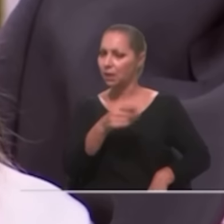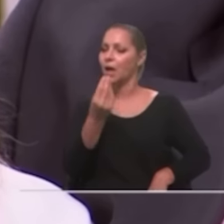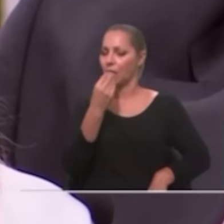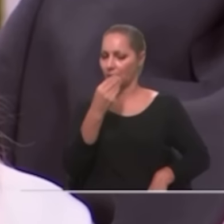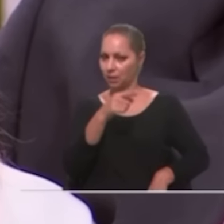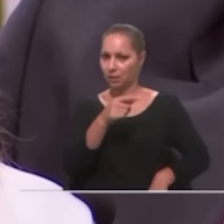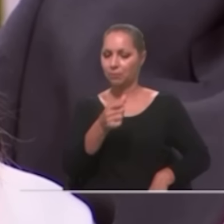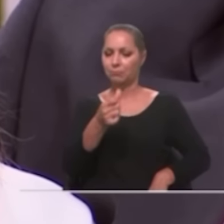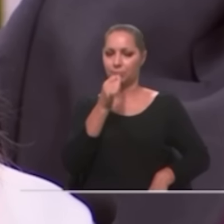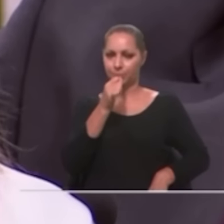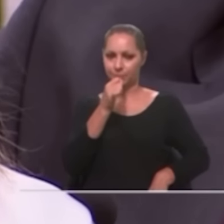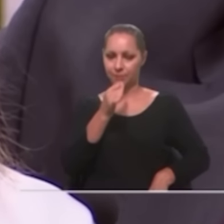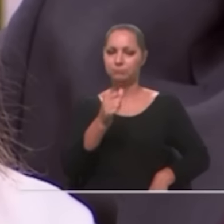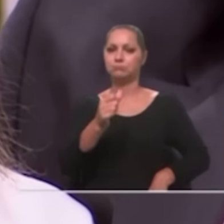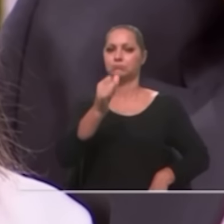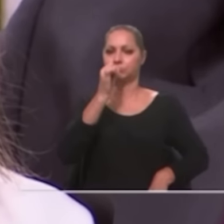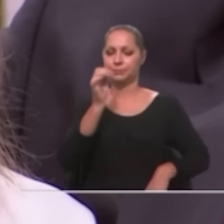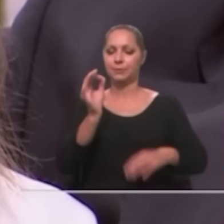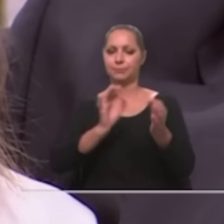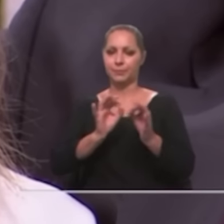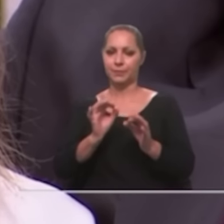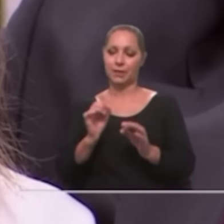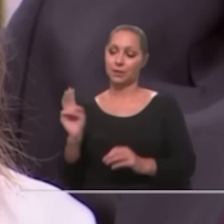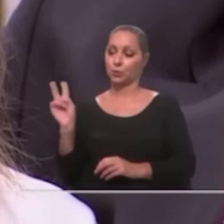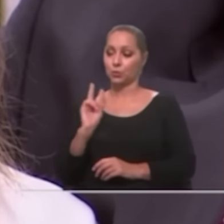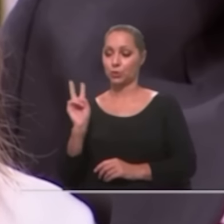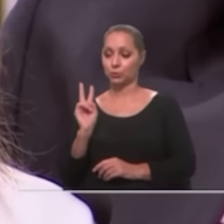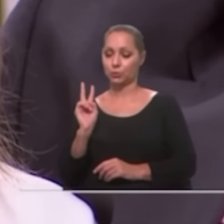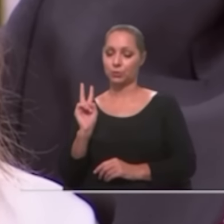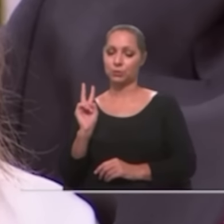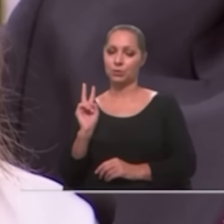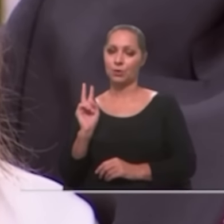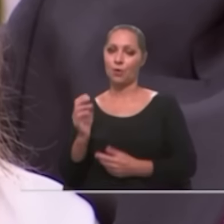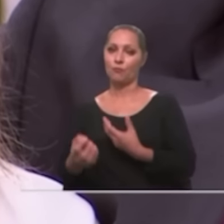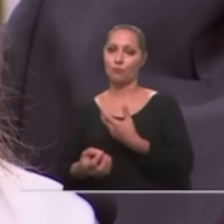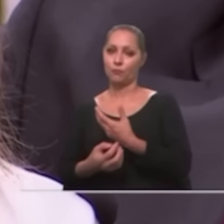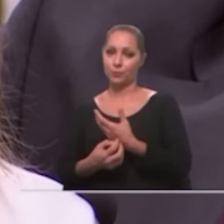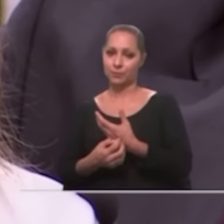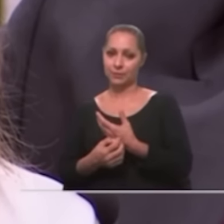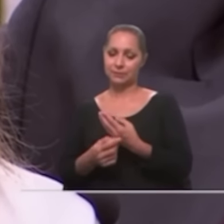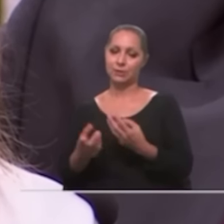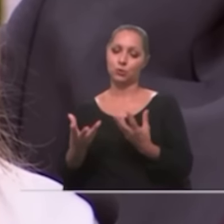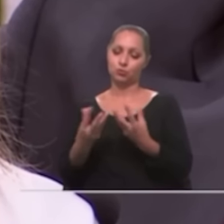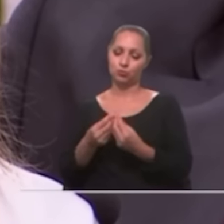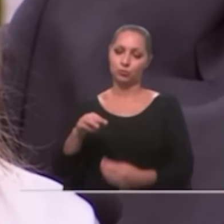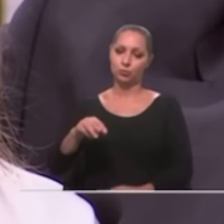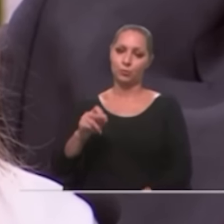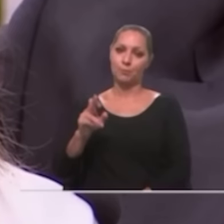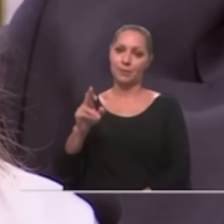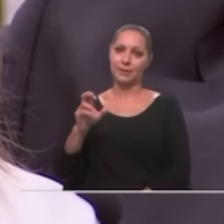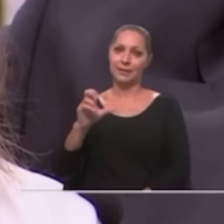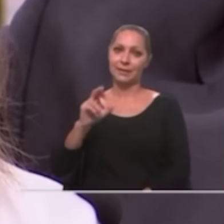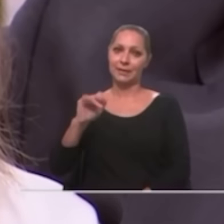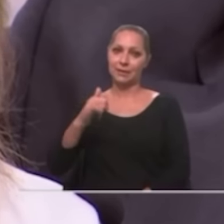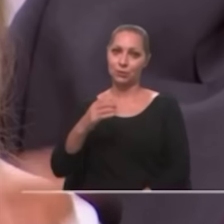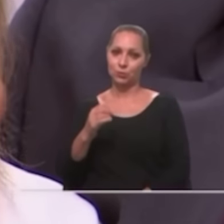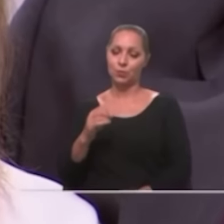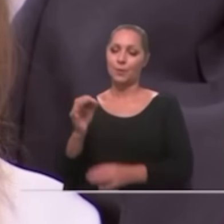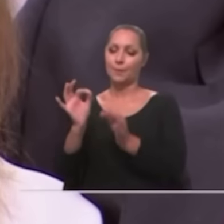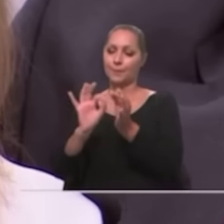beber um batido, vamos fazer um batido. Lá fui eu e a Luciana e o Marquito para a cozinha, lá fizemos um batido, lá